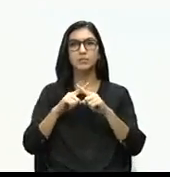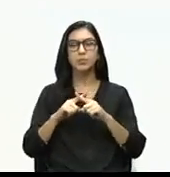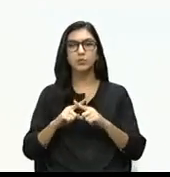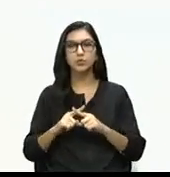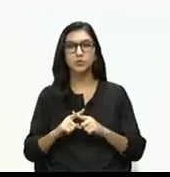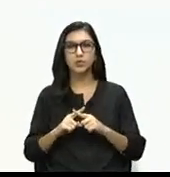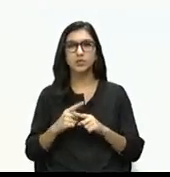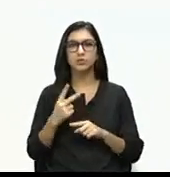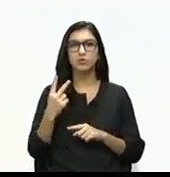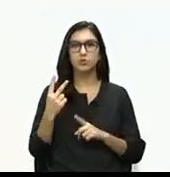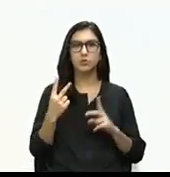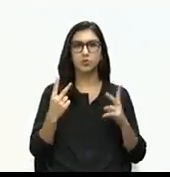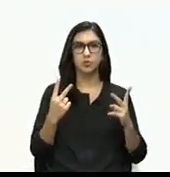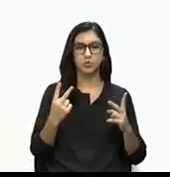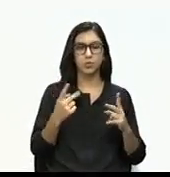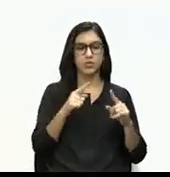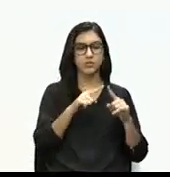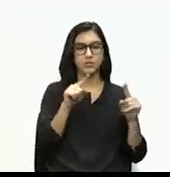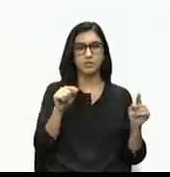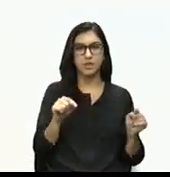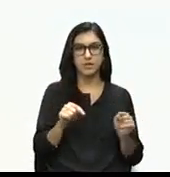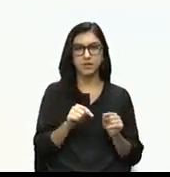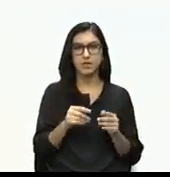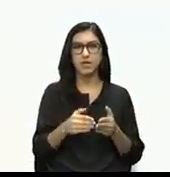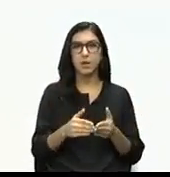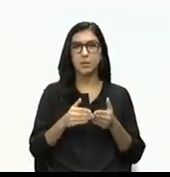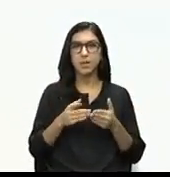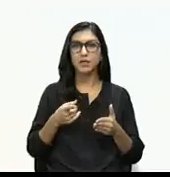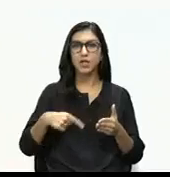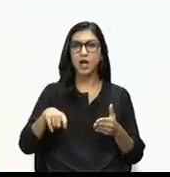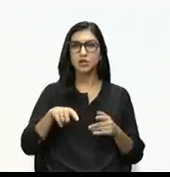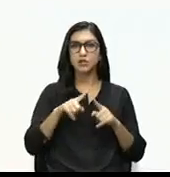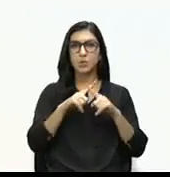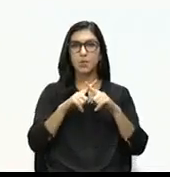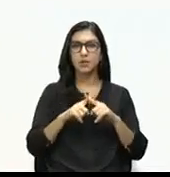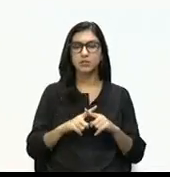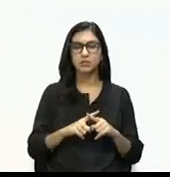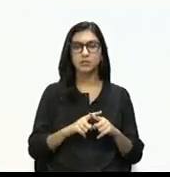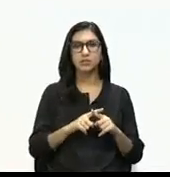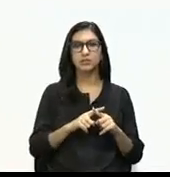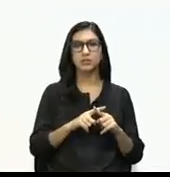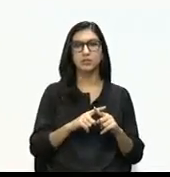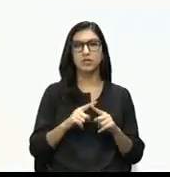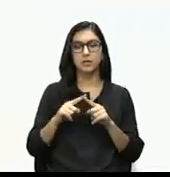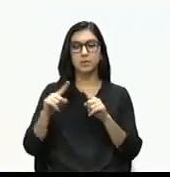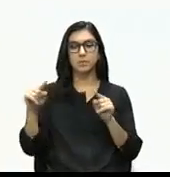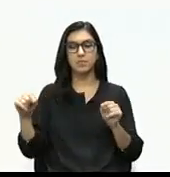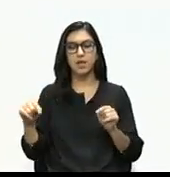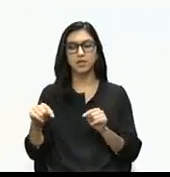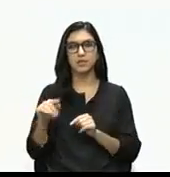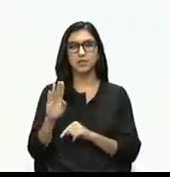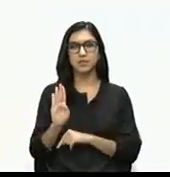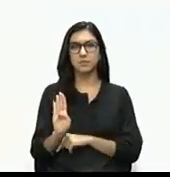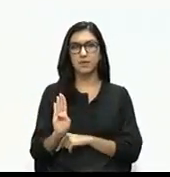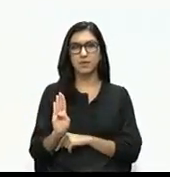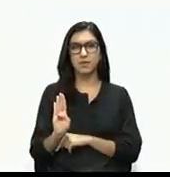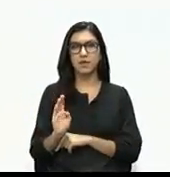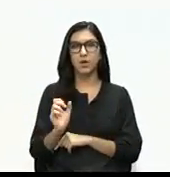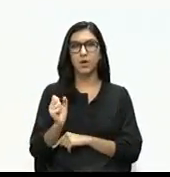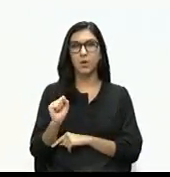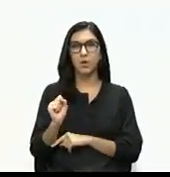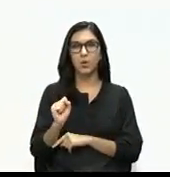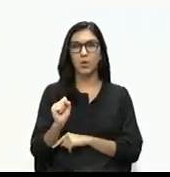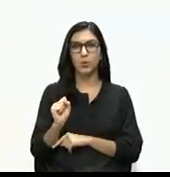multiplicação entre 2 matrizes. E tá pedindo para a gente multiplicar a matriz B, que é a matriz